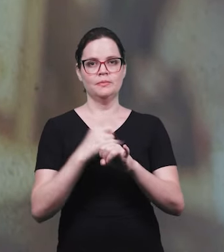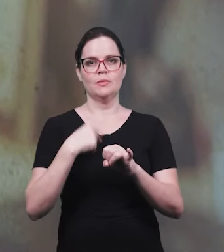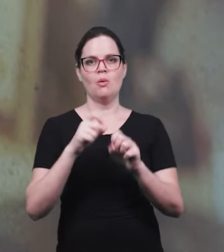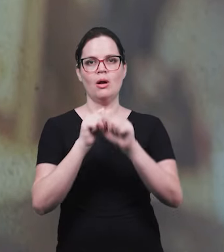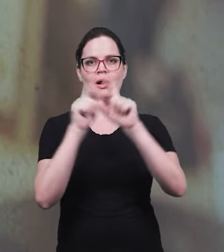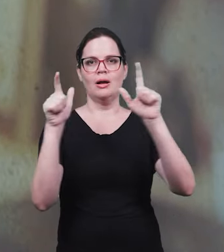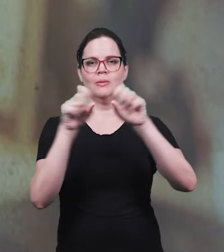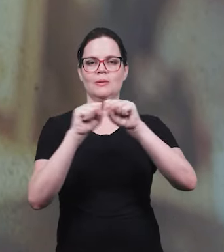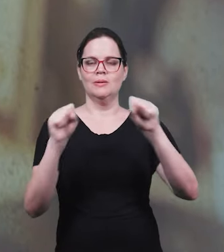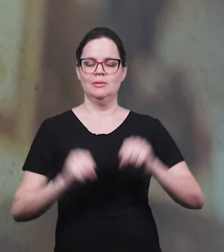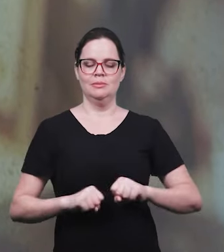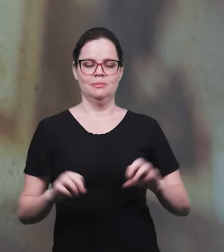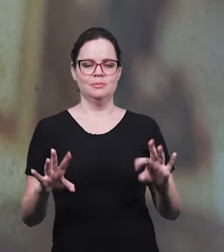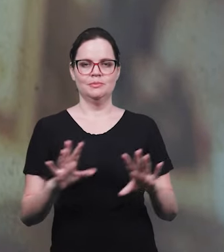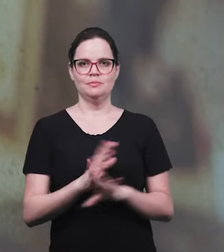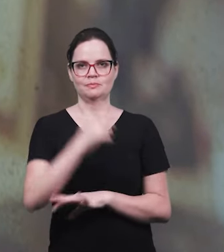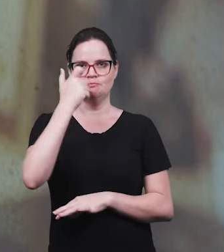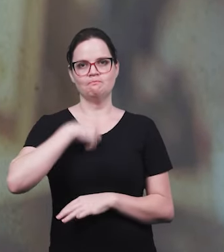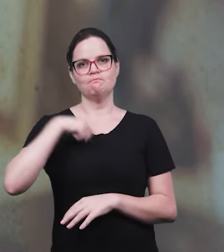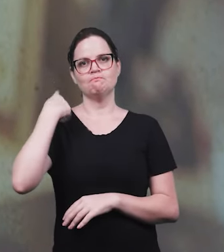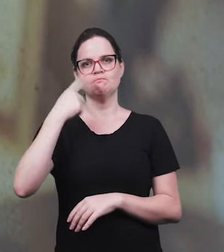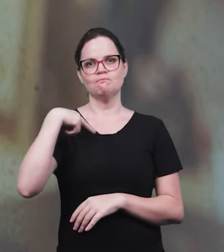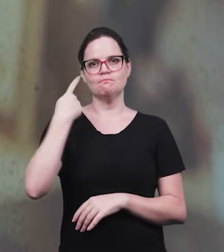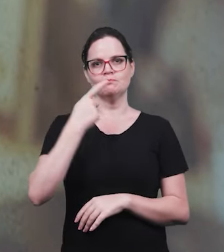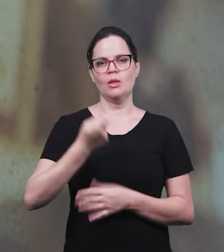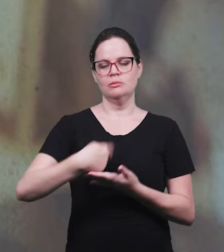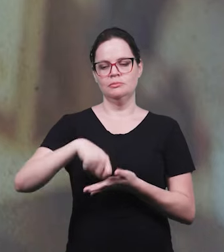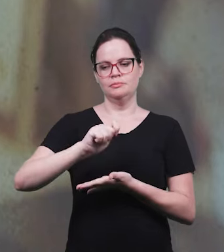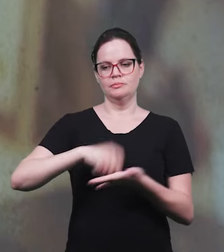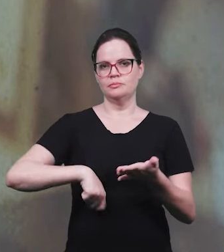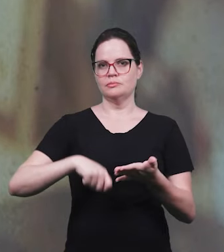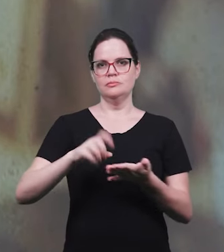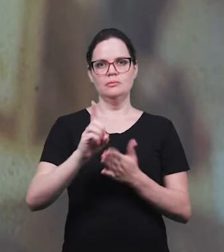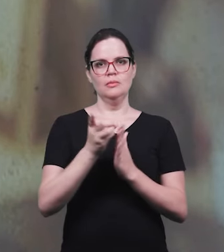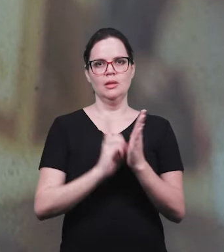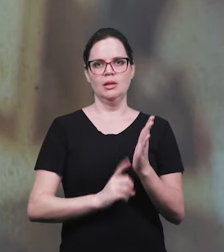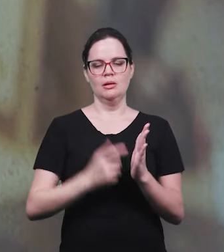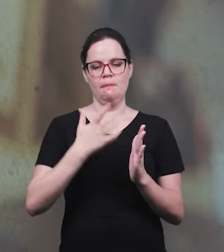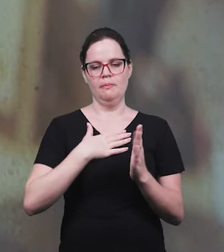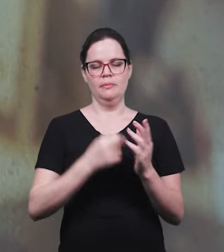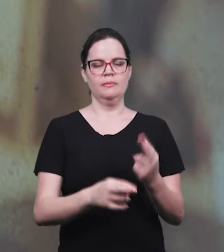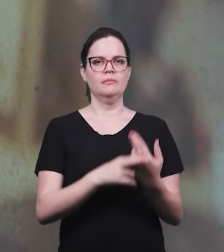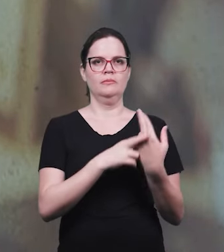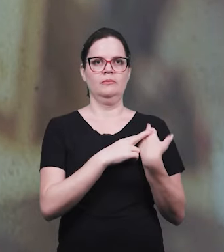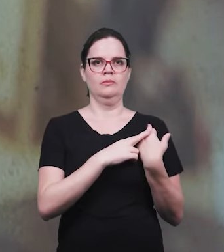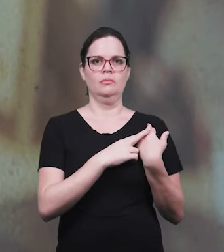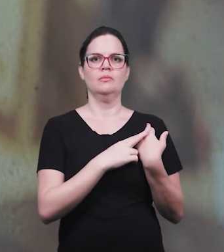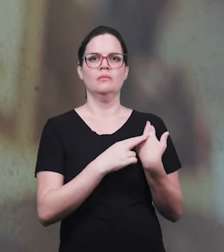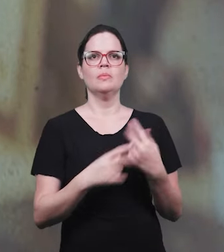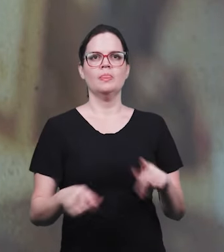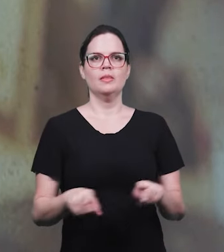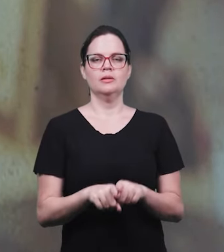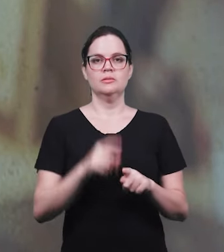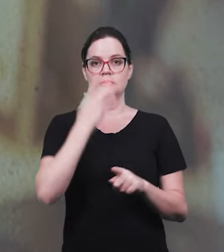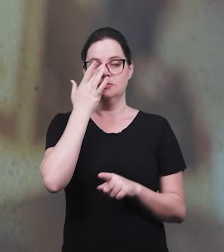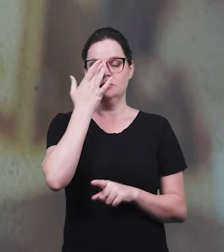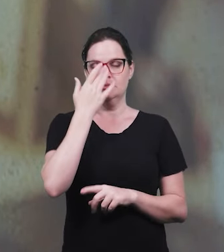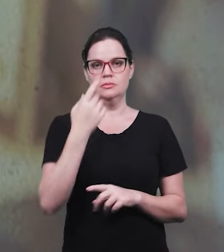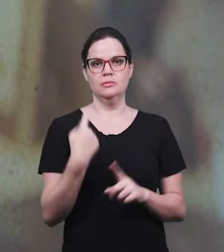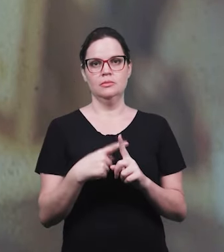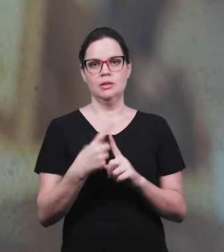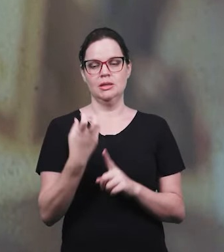eu já estou habilitado como advogado, assino uma declaração também de responsabilidade pelo uso ou em primeira instância ou